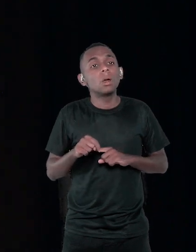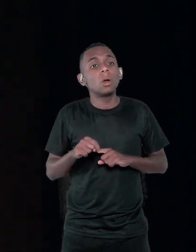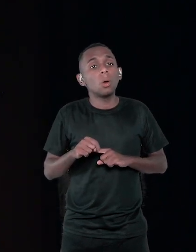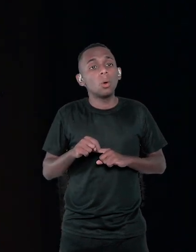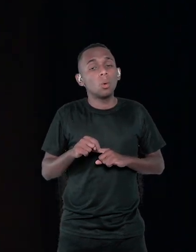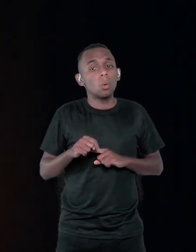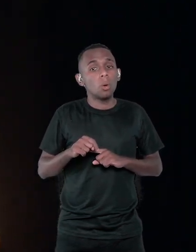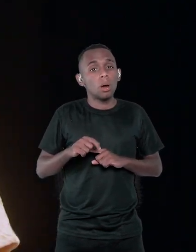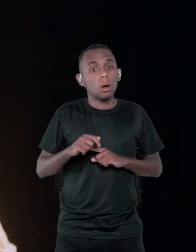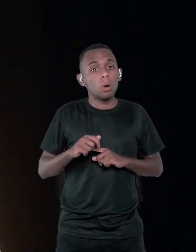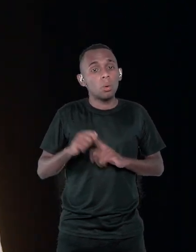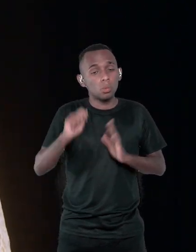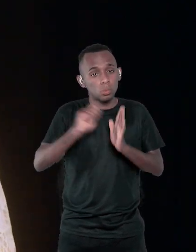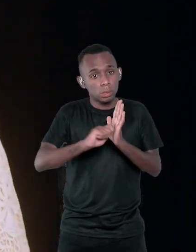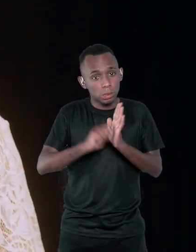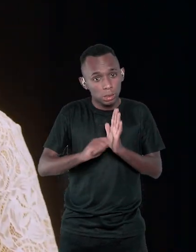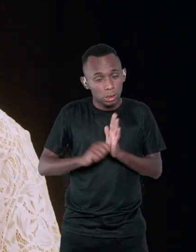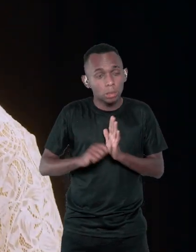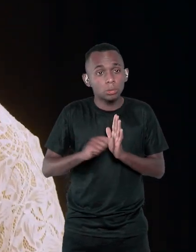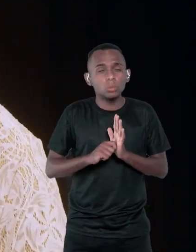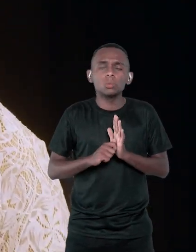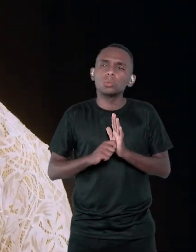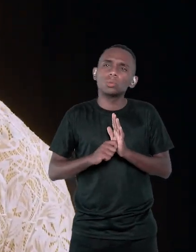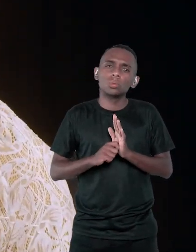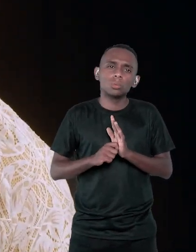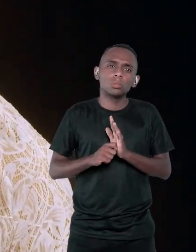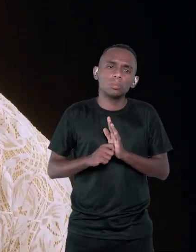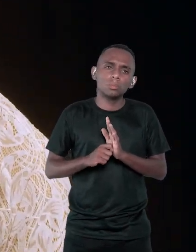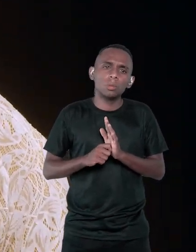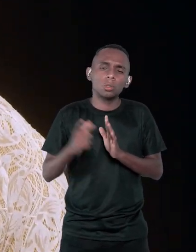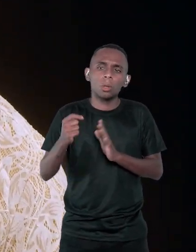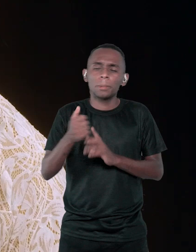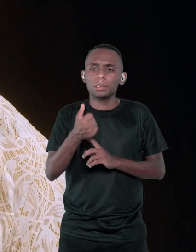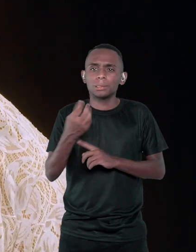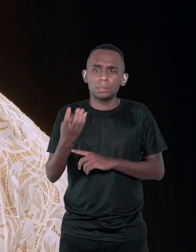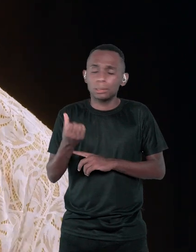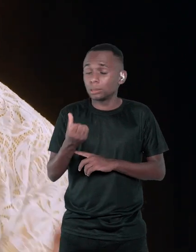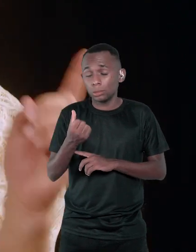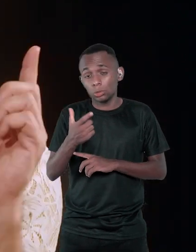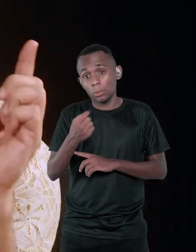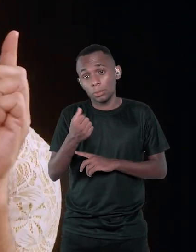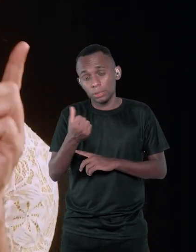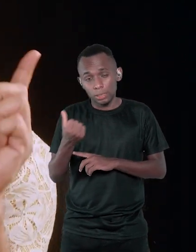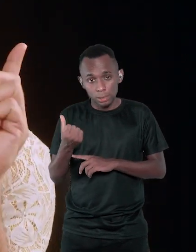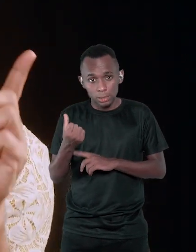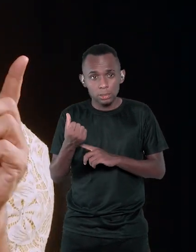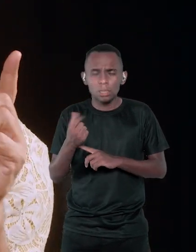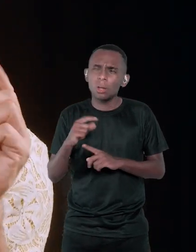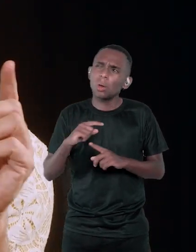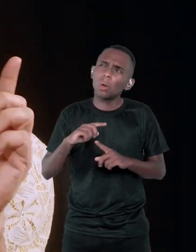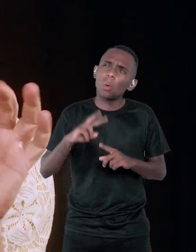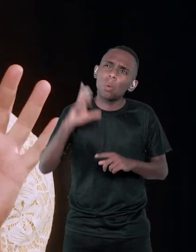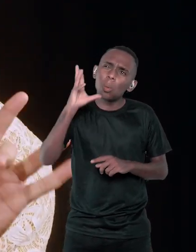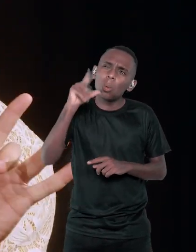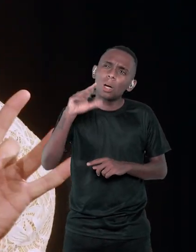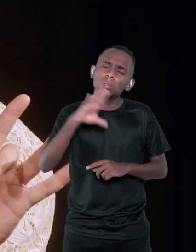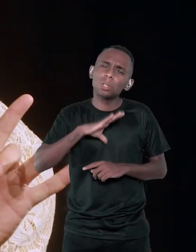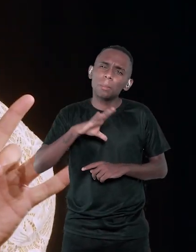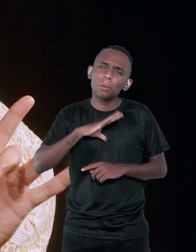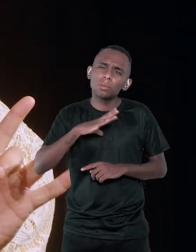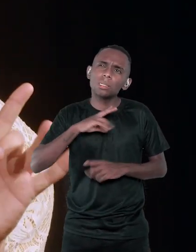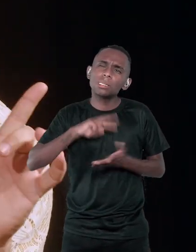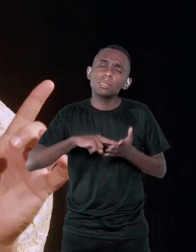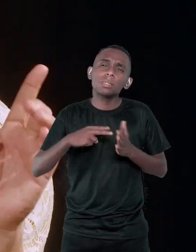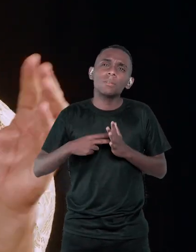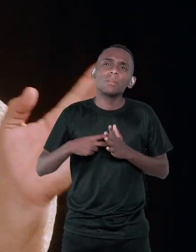lançou o primeiro livro em 2015, 2016, em inglês chama-se What Belongs to You. Eu acho que, em português, é o que te pertence